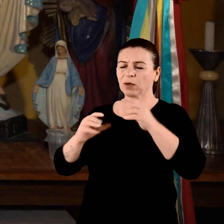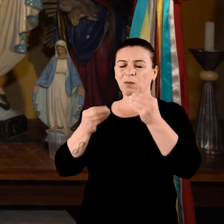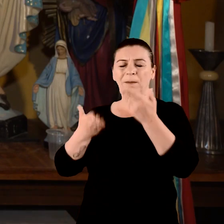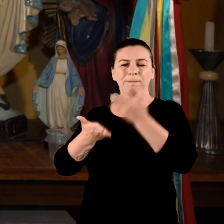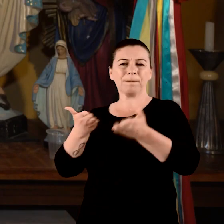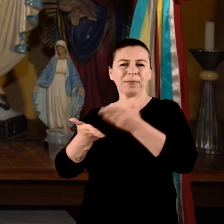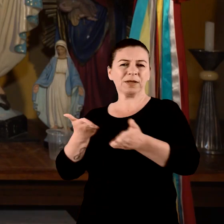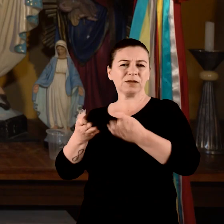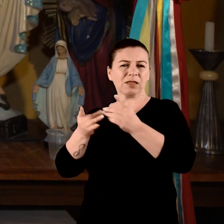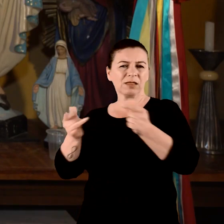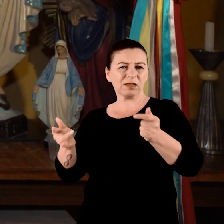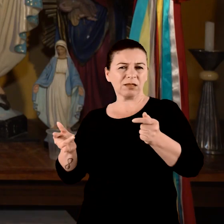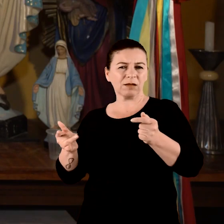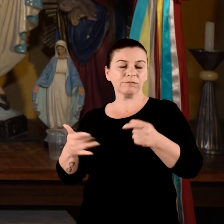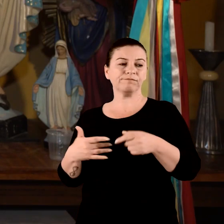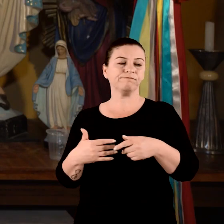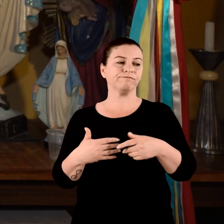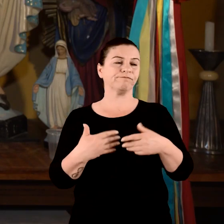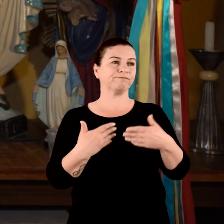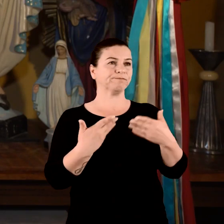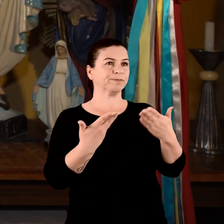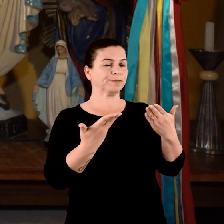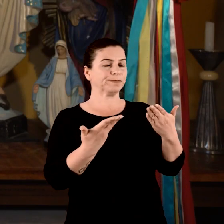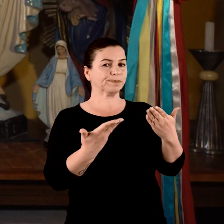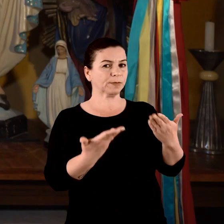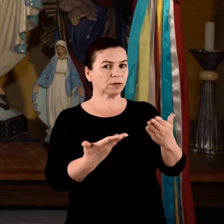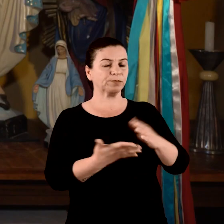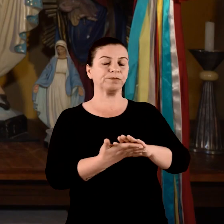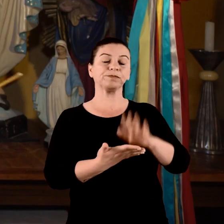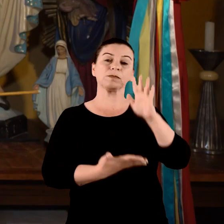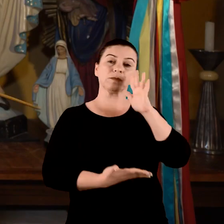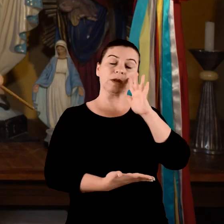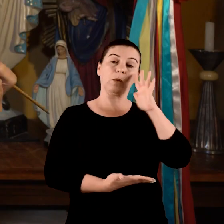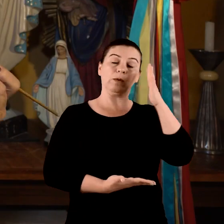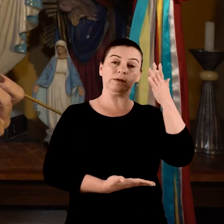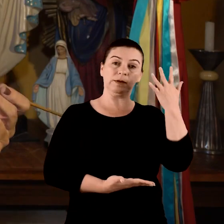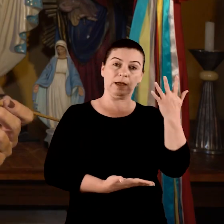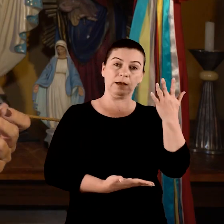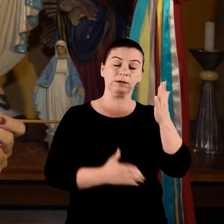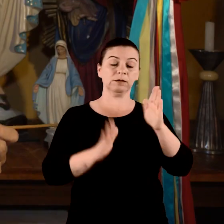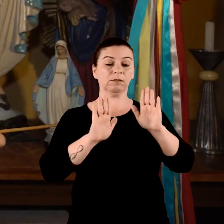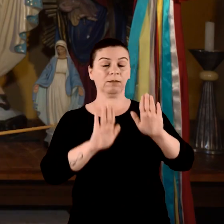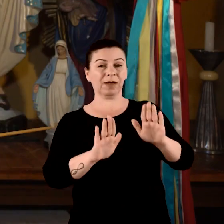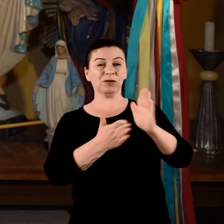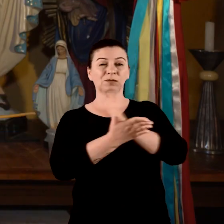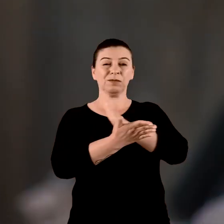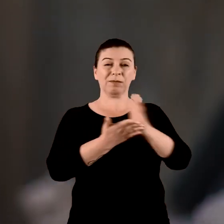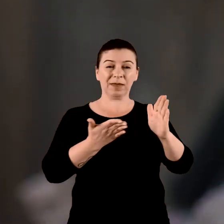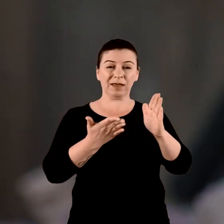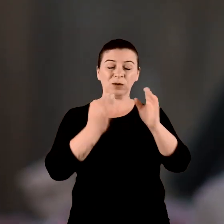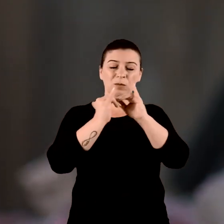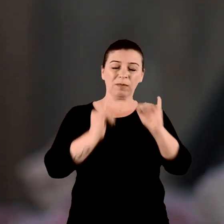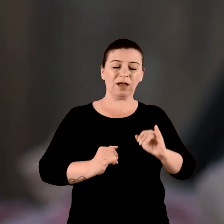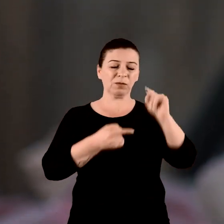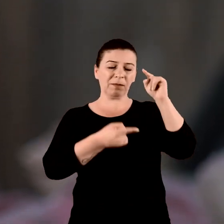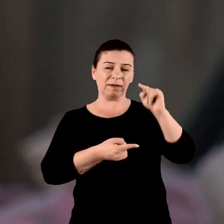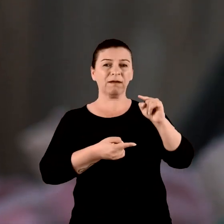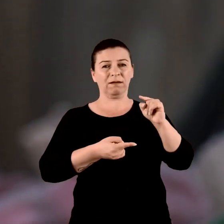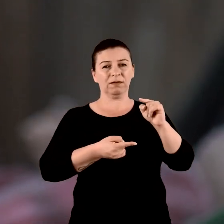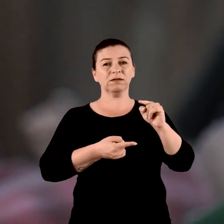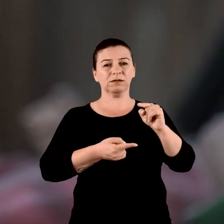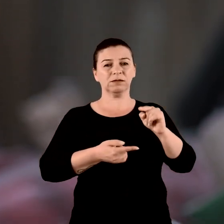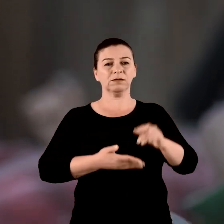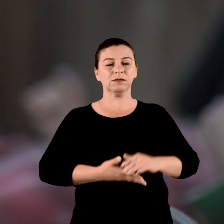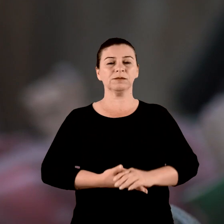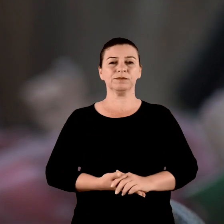peça, caso perdido? Olha, acontece, é claro, mas normalmente com peças